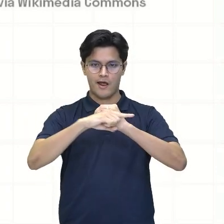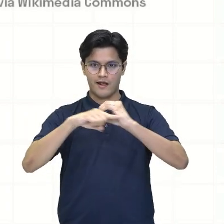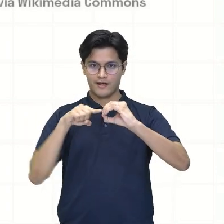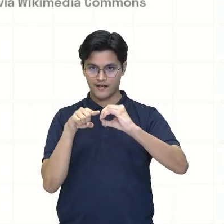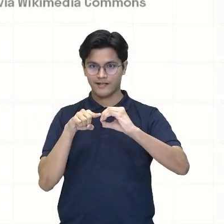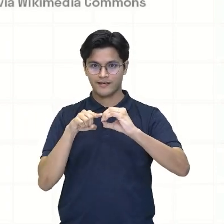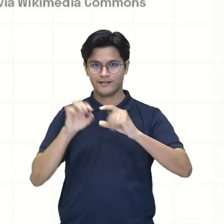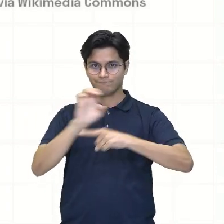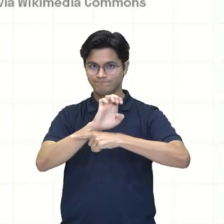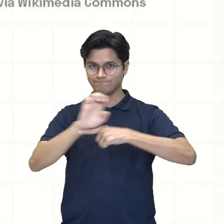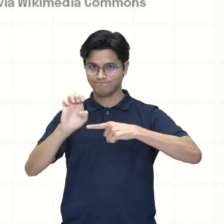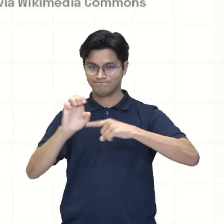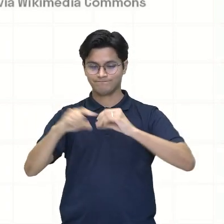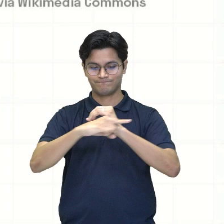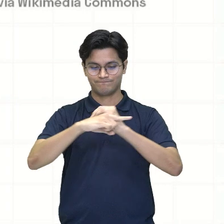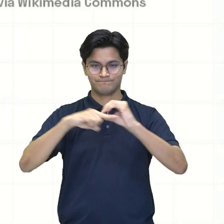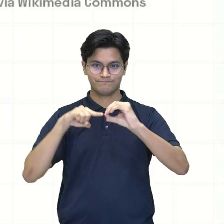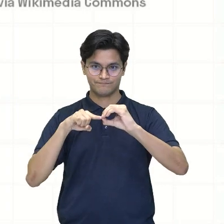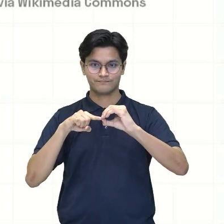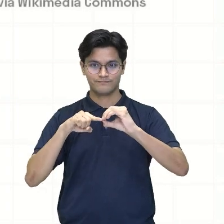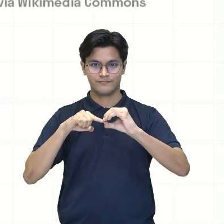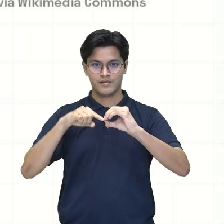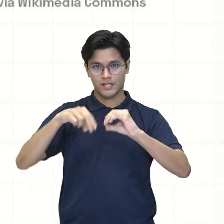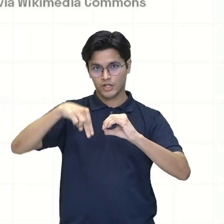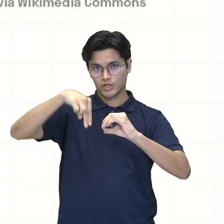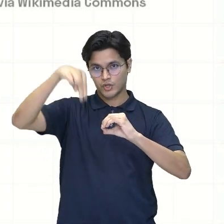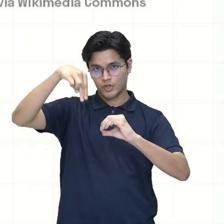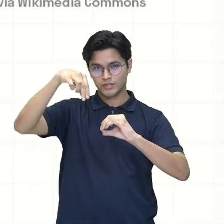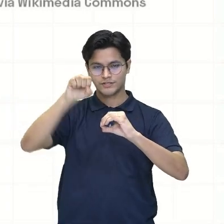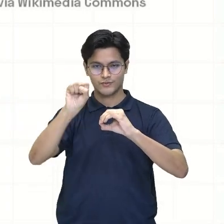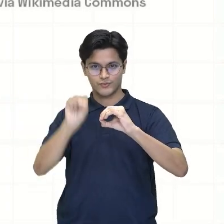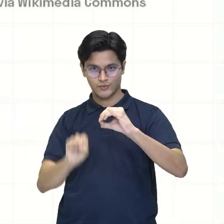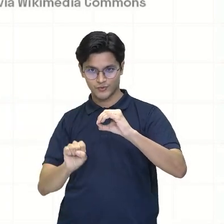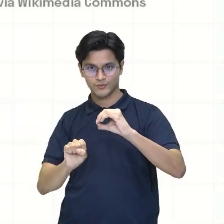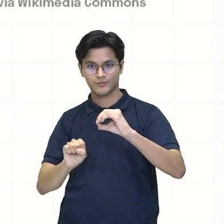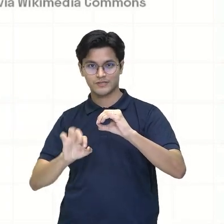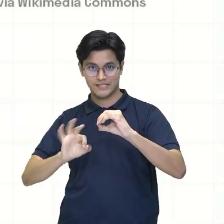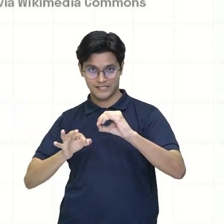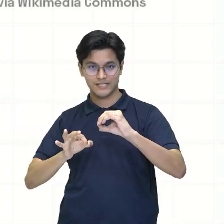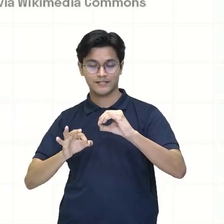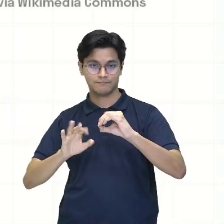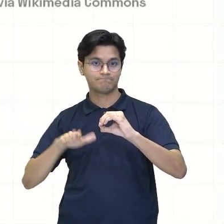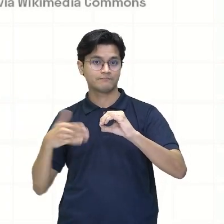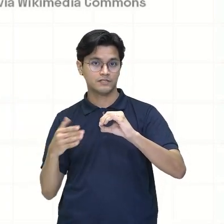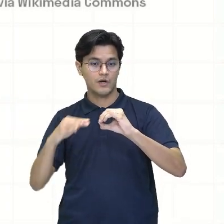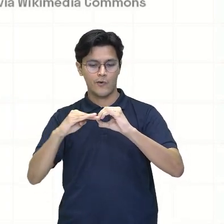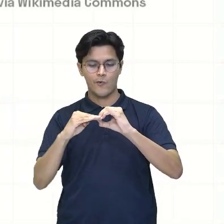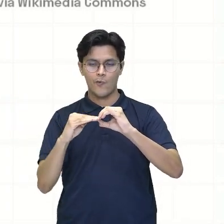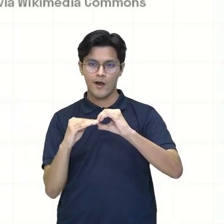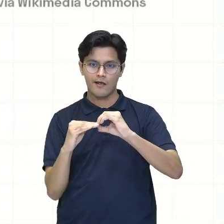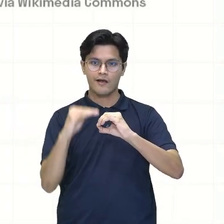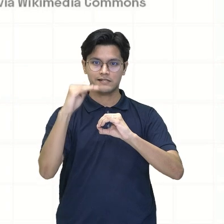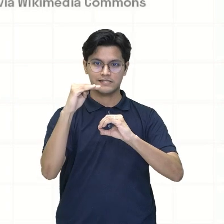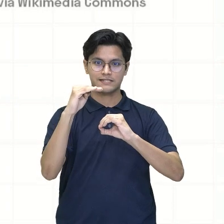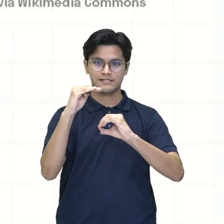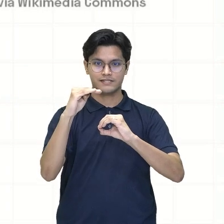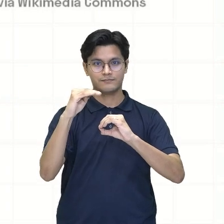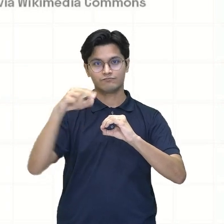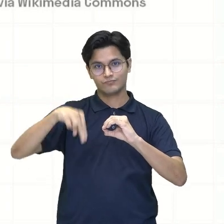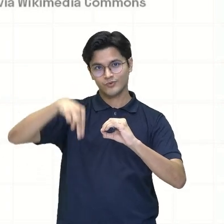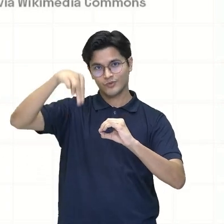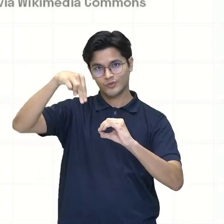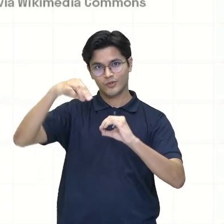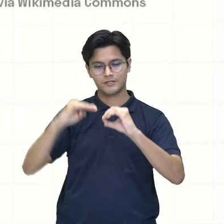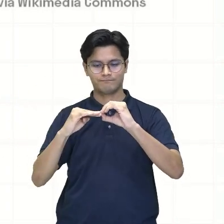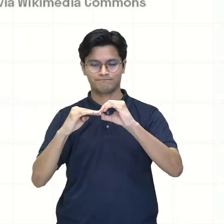dividindo a Terra no hemisfério norte e no hemisfério sul. Então, tudo que está acima da linha do Equador está no hemisfério norte, e tudo que